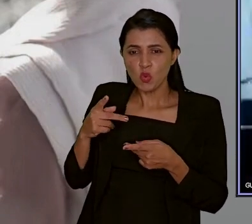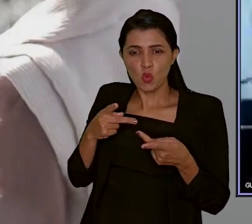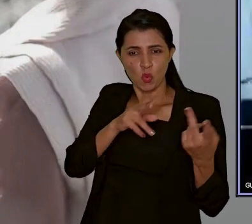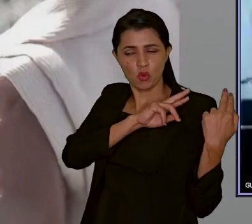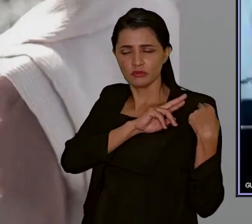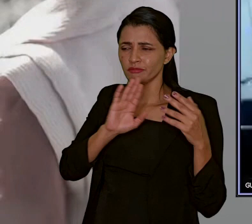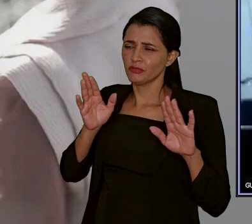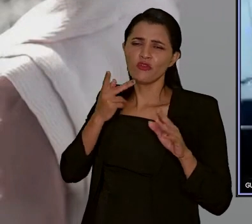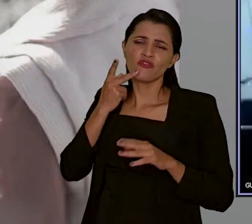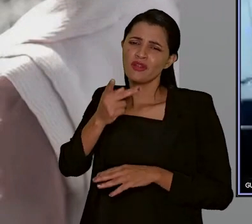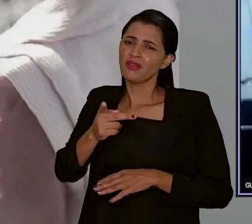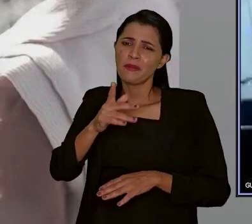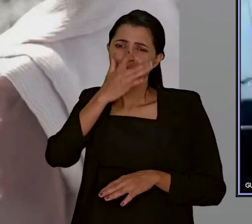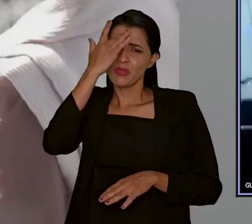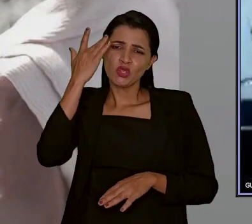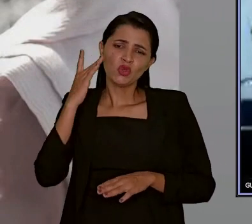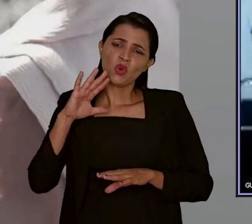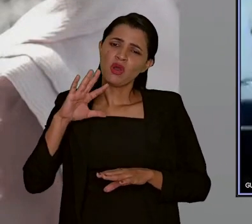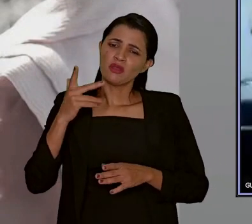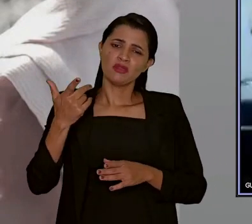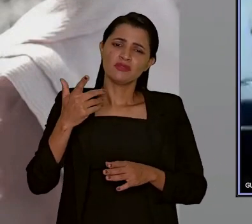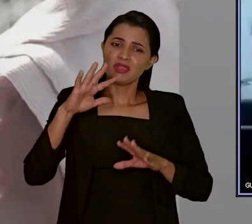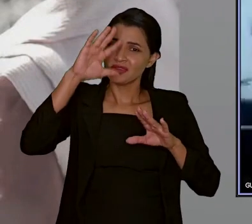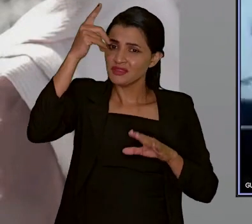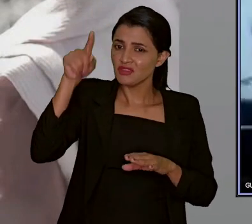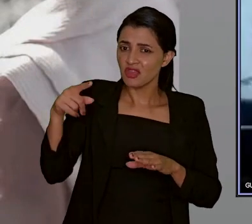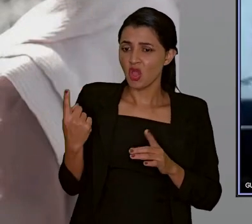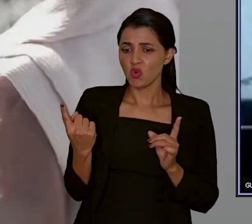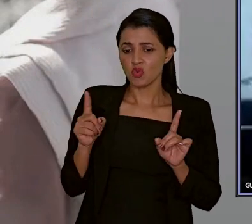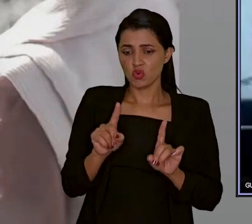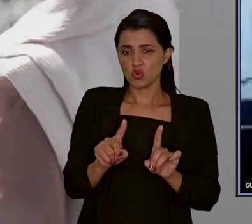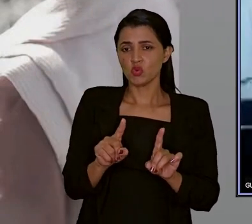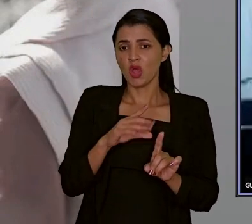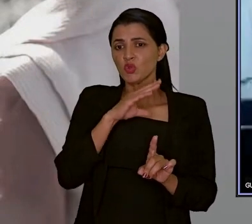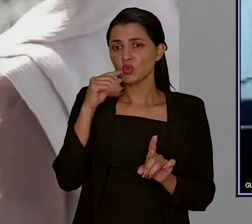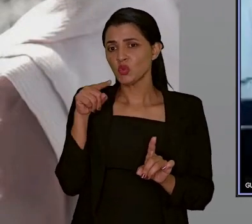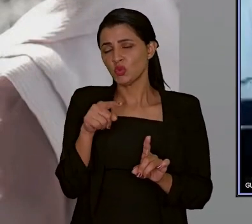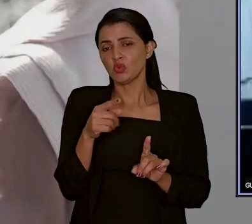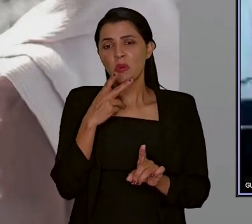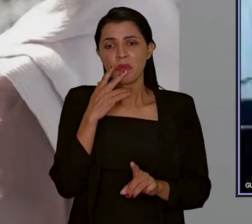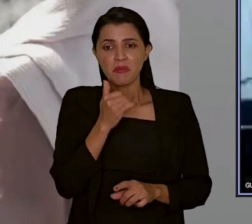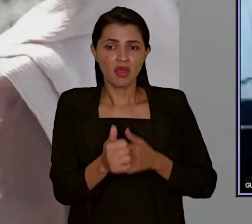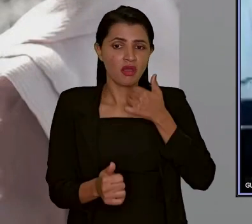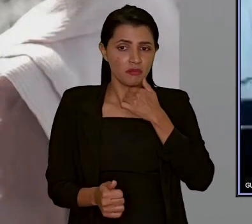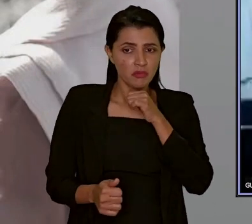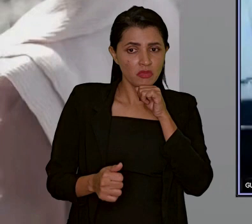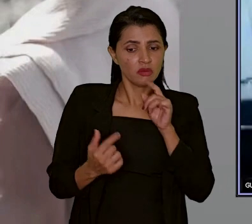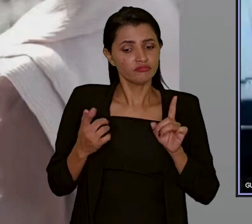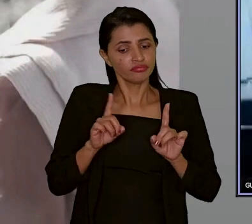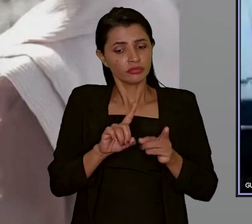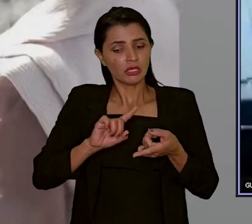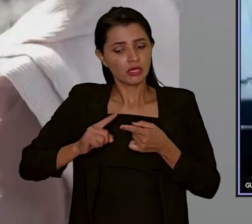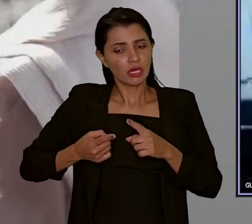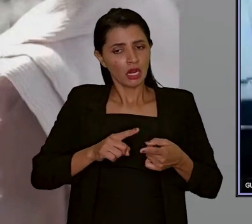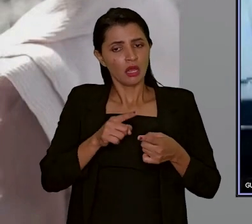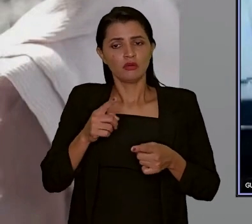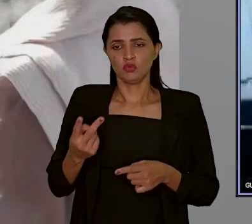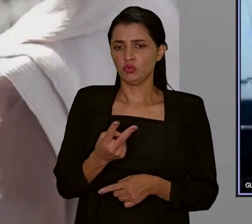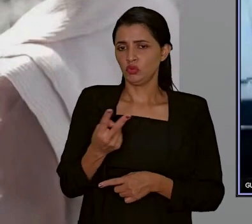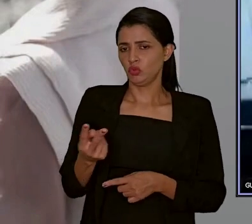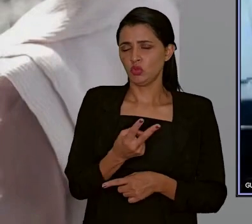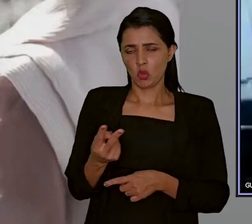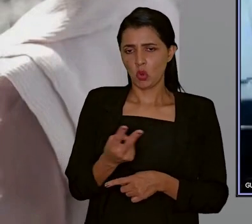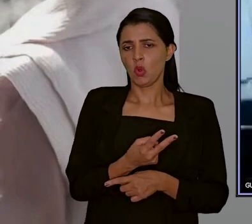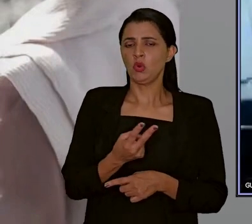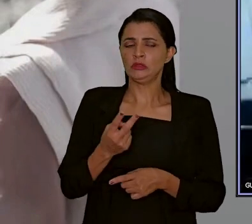quem está decidido são as partes que chegaram a esse consenso, né? Eles que conciliaram